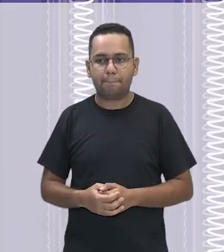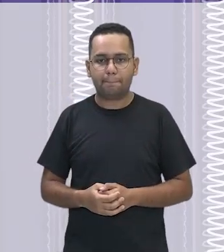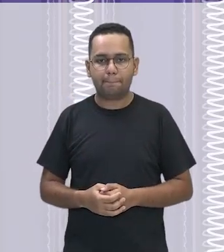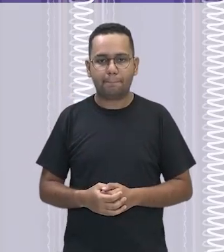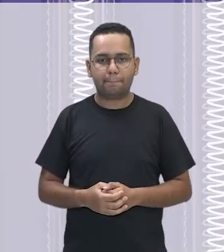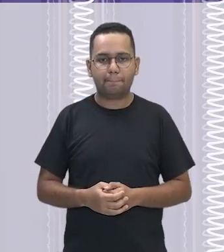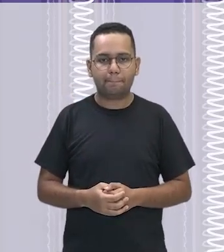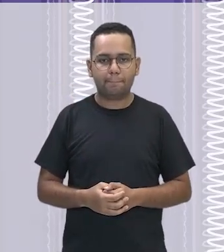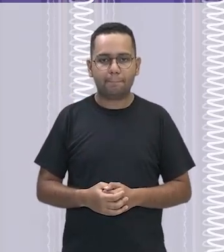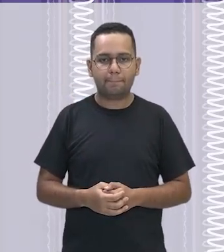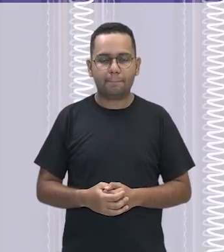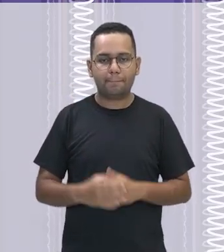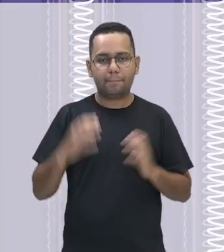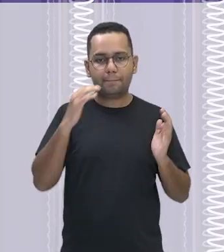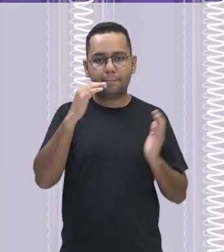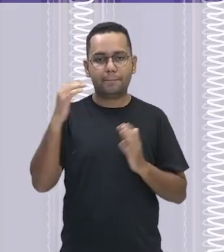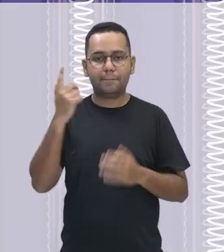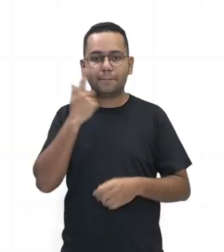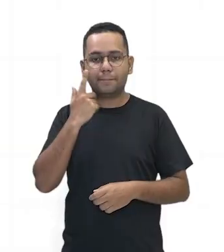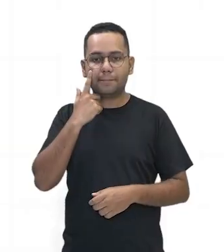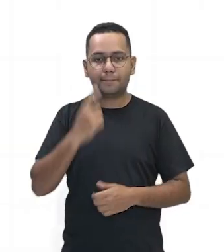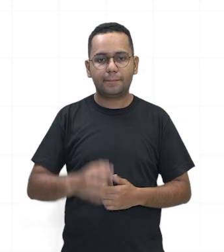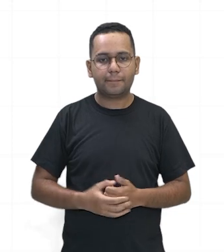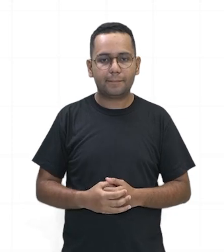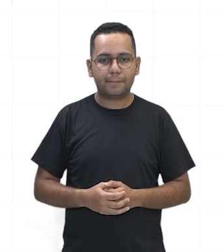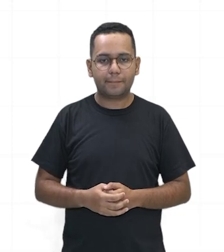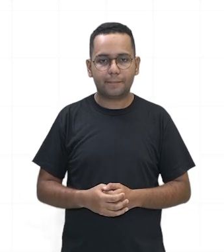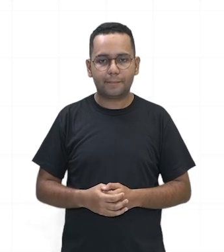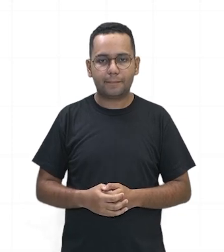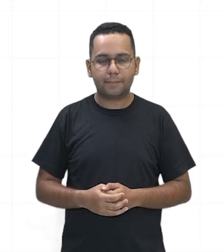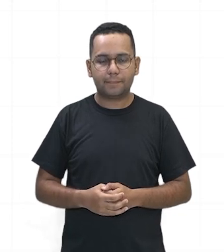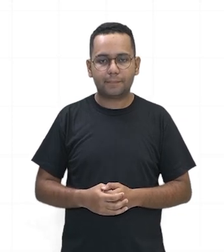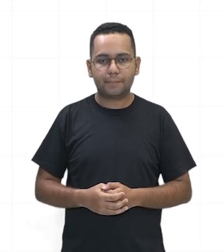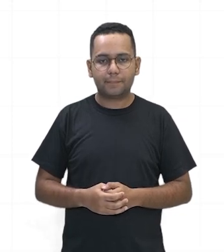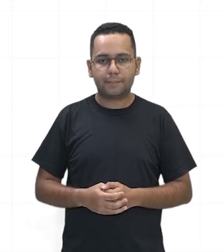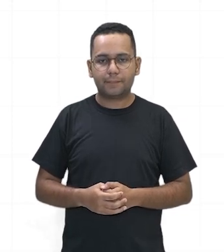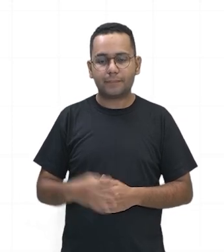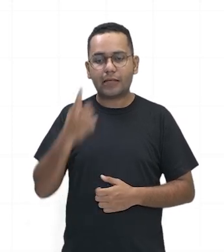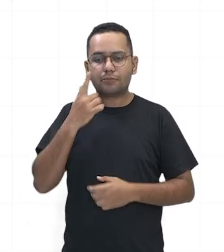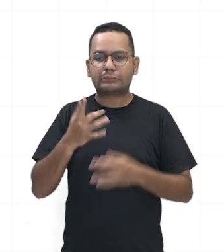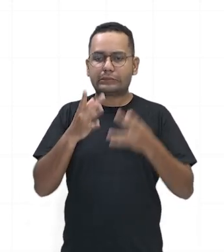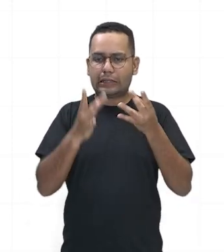relembrar algumas coisas sobre a fundamentação ética, né?